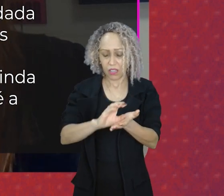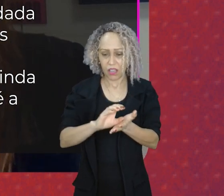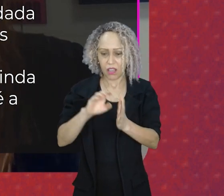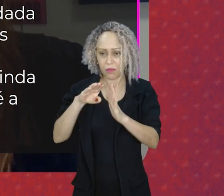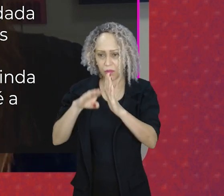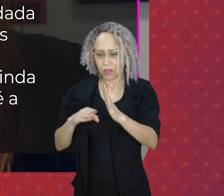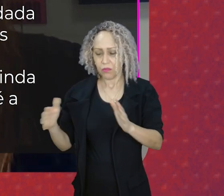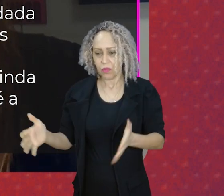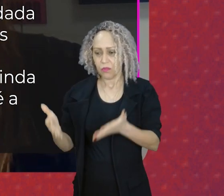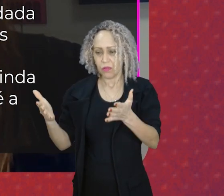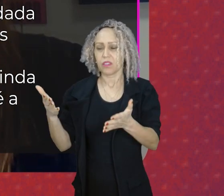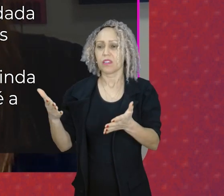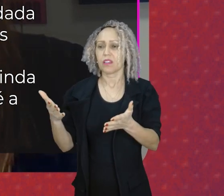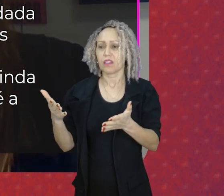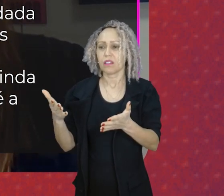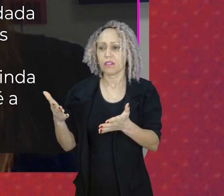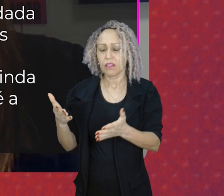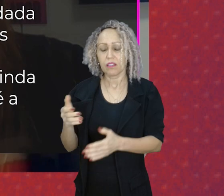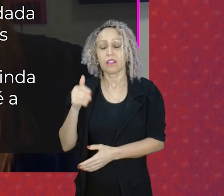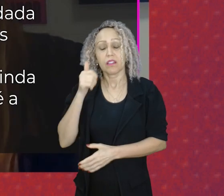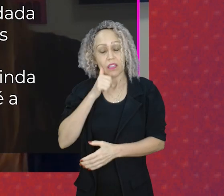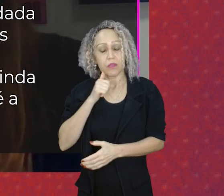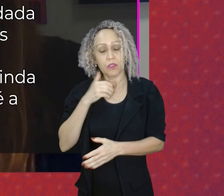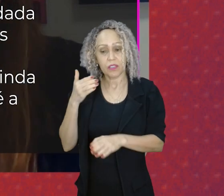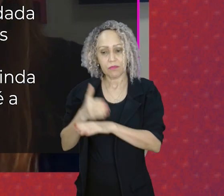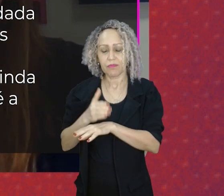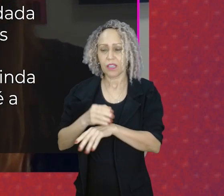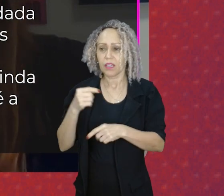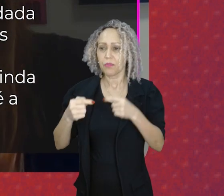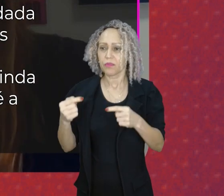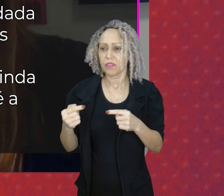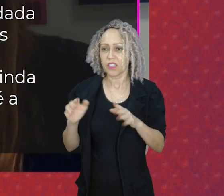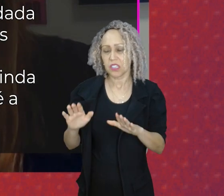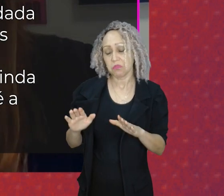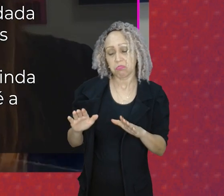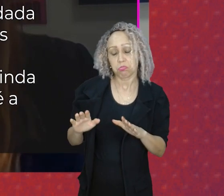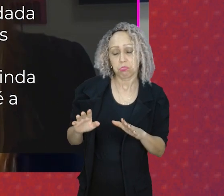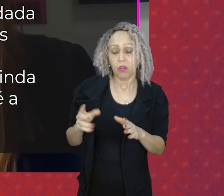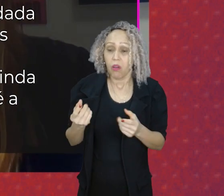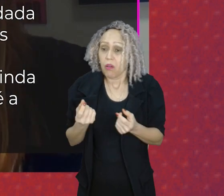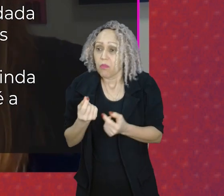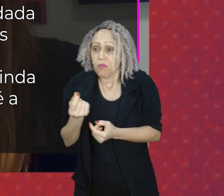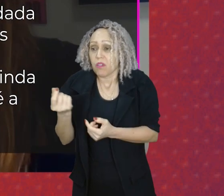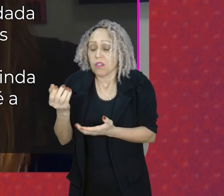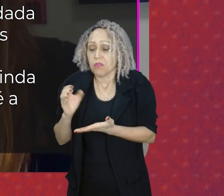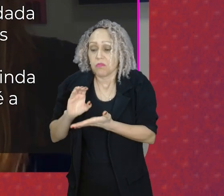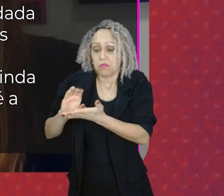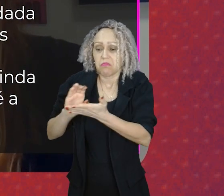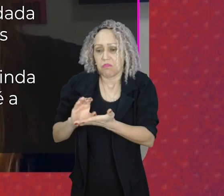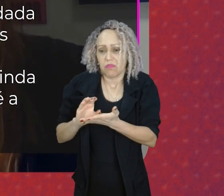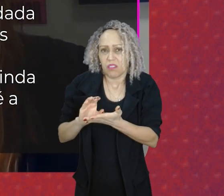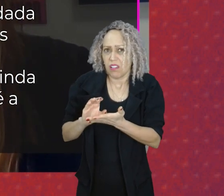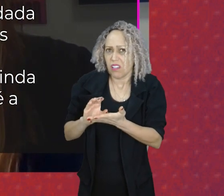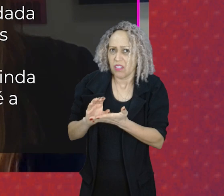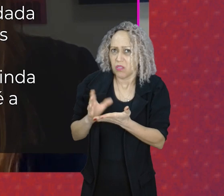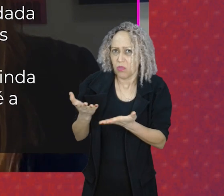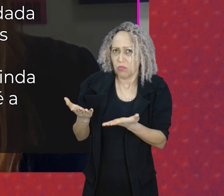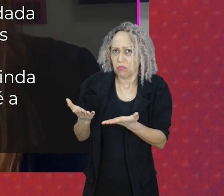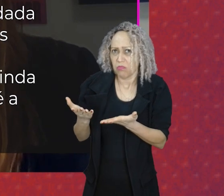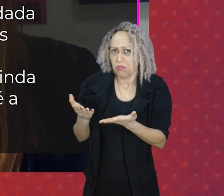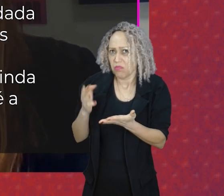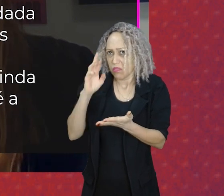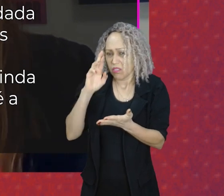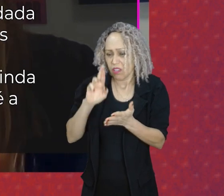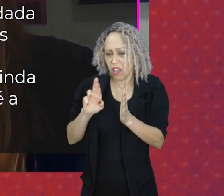de promoção e difusão da participação política das mulheres, ou cujos valores destinados a essa finalidade não tenham sido reconhecidos pela